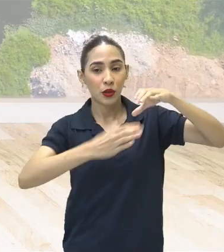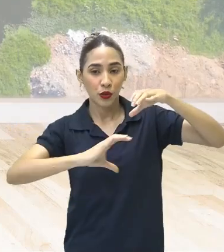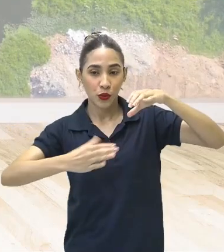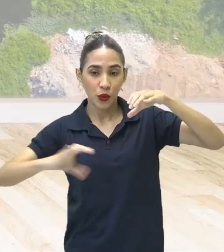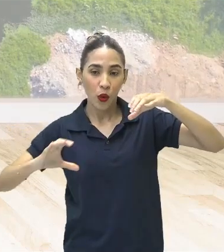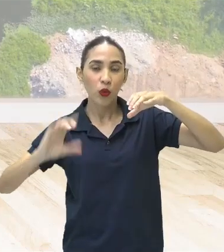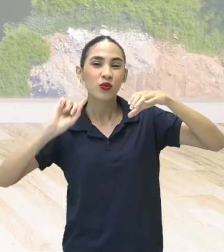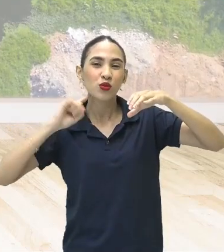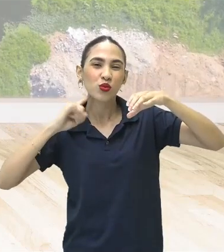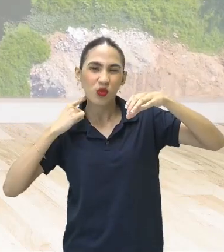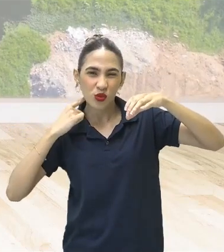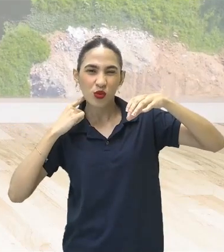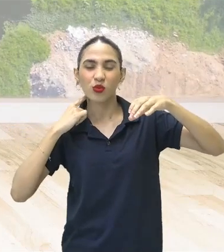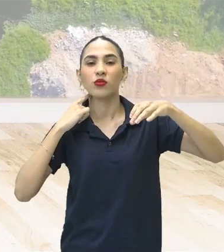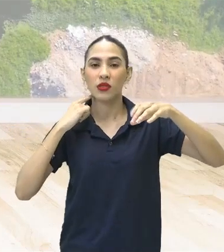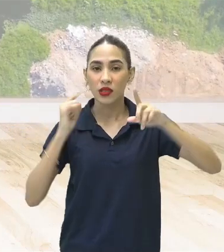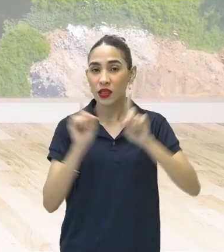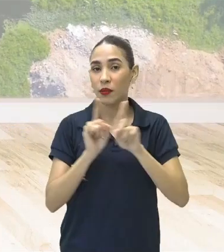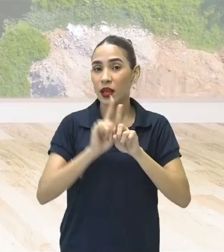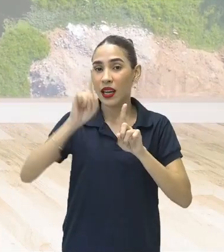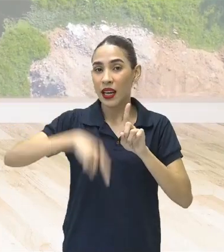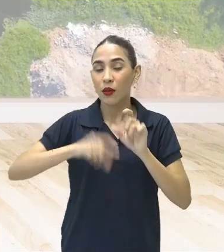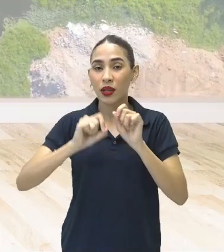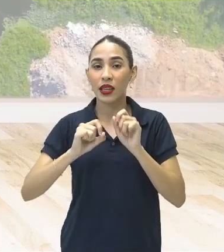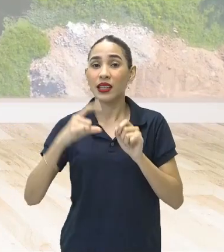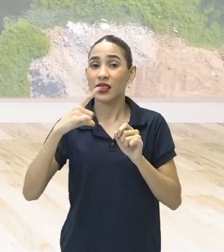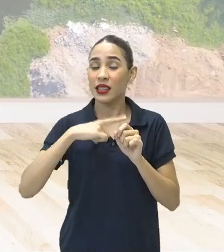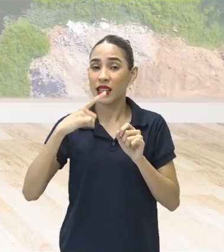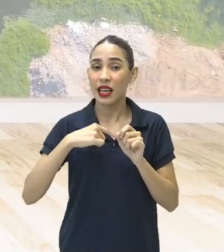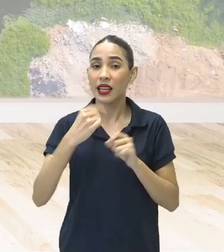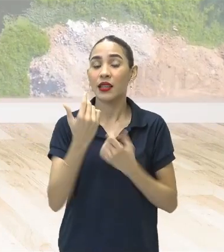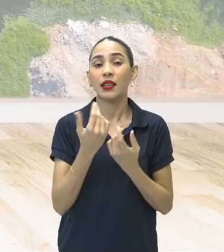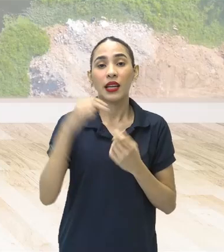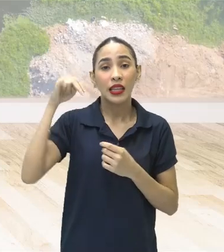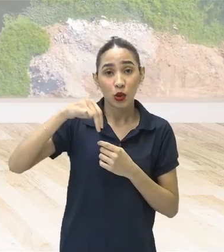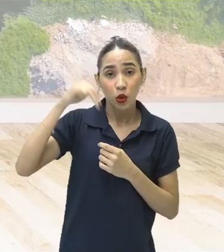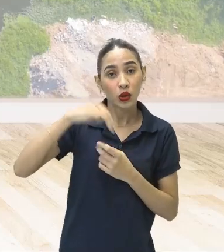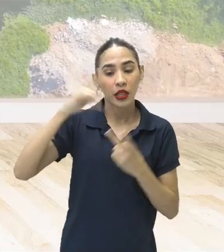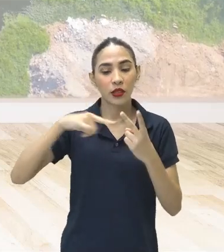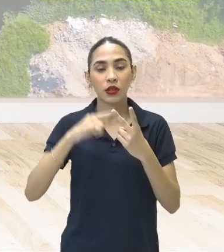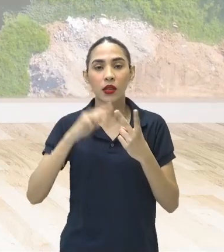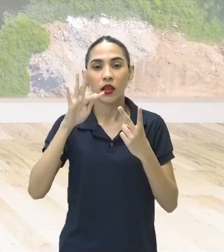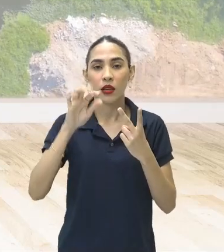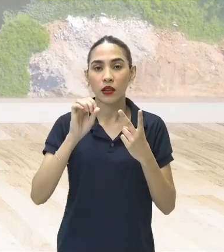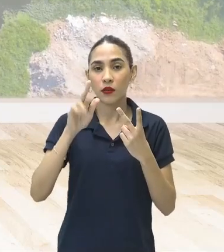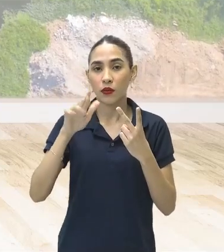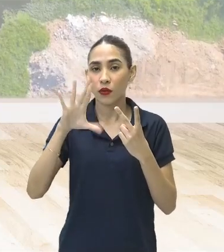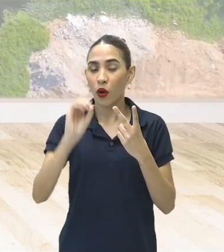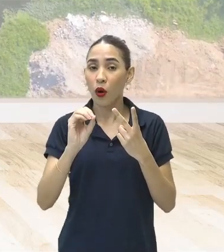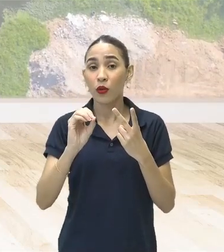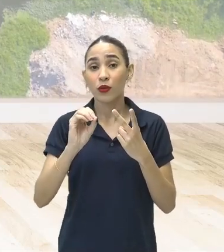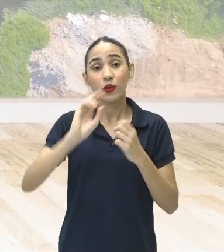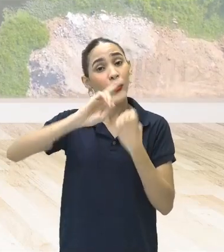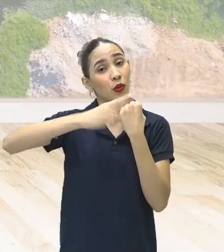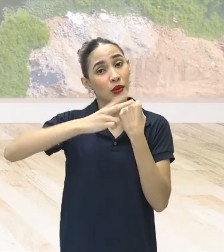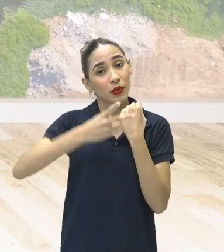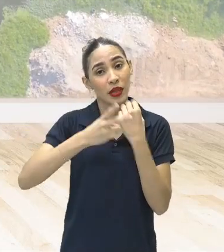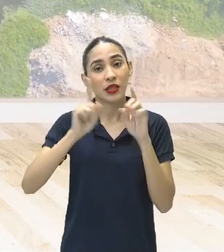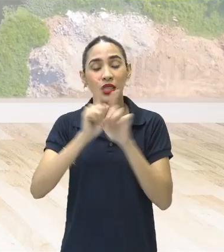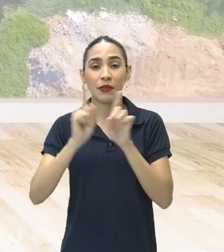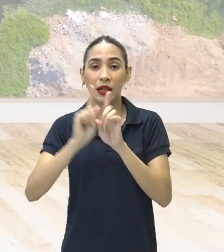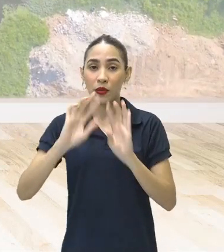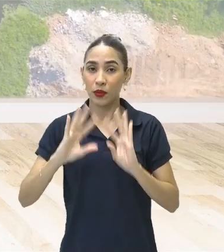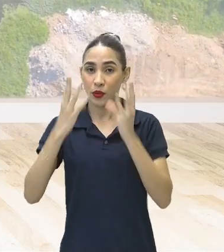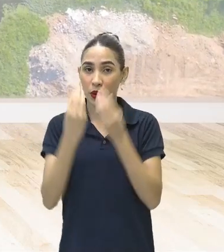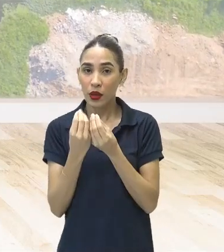os dejetos dos esgotos, eles são ricos em nitrogênio e fósforo. Consequentemente, os